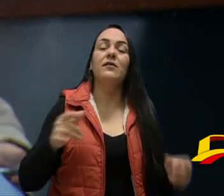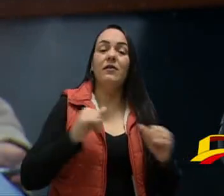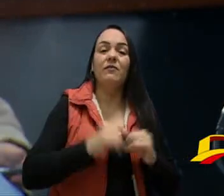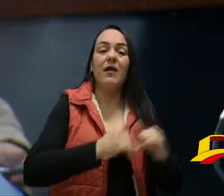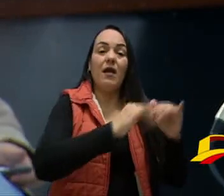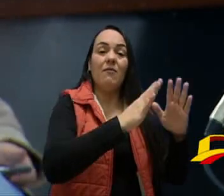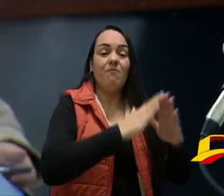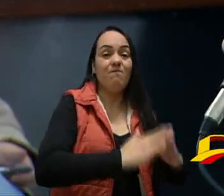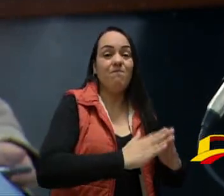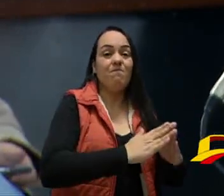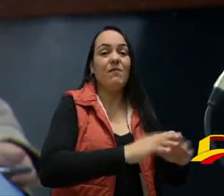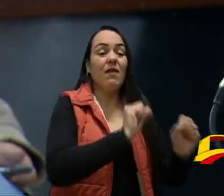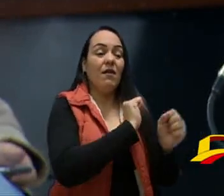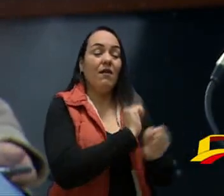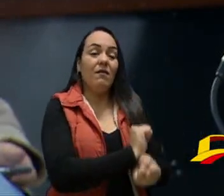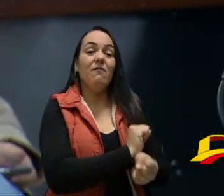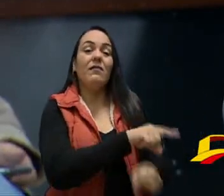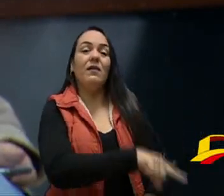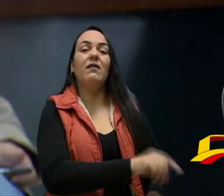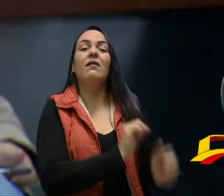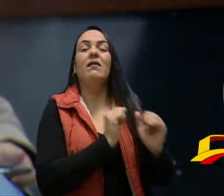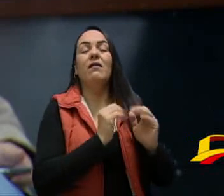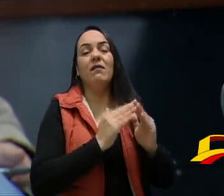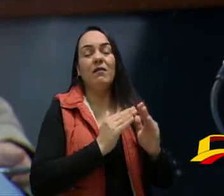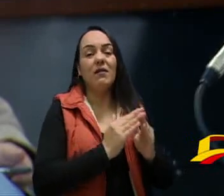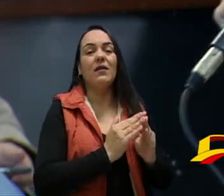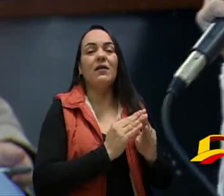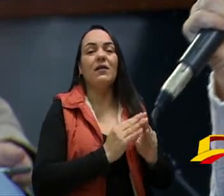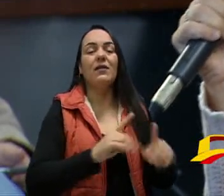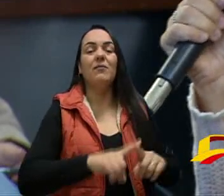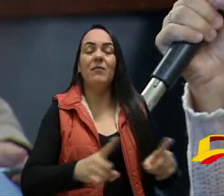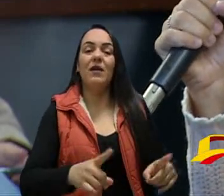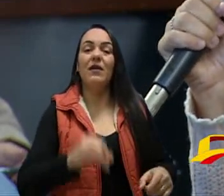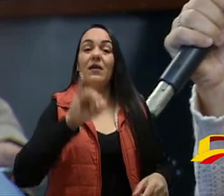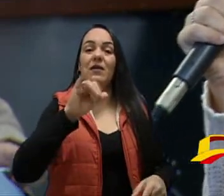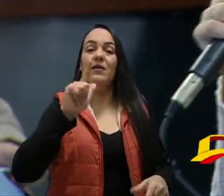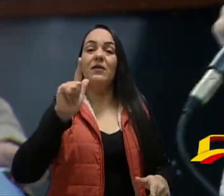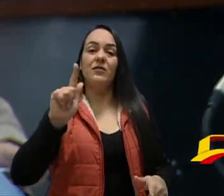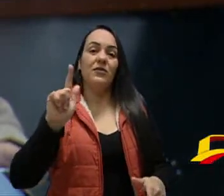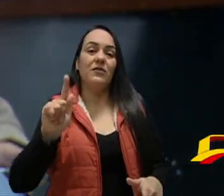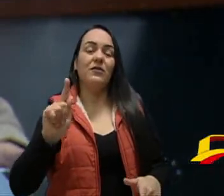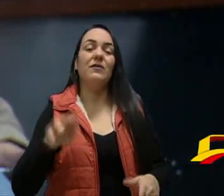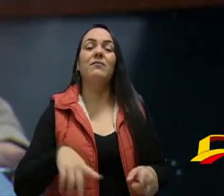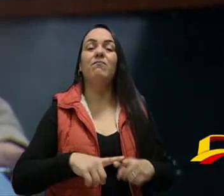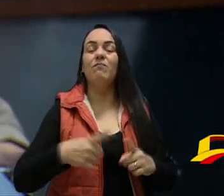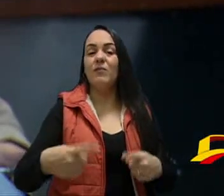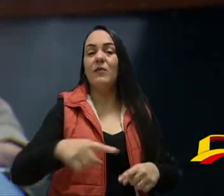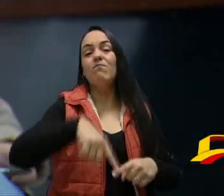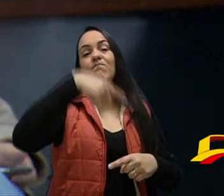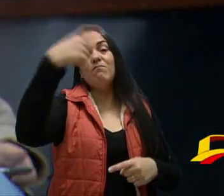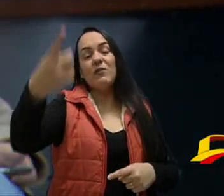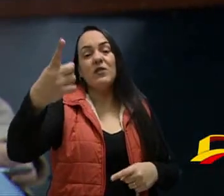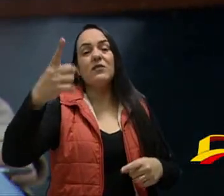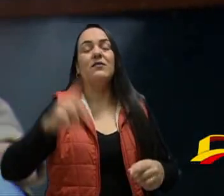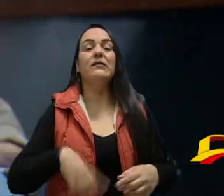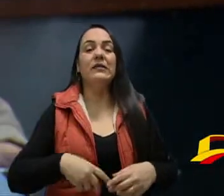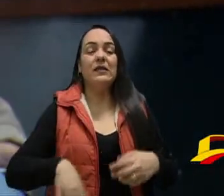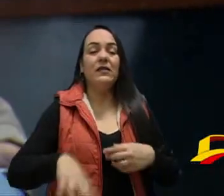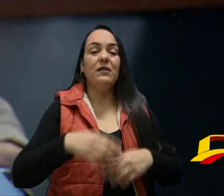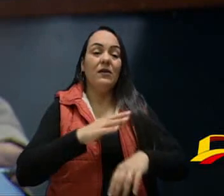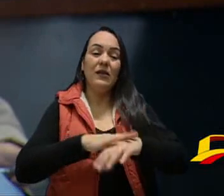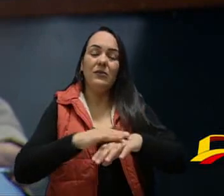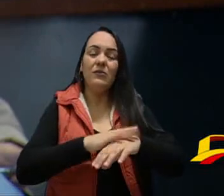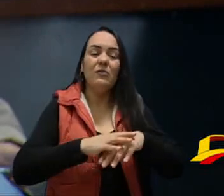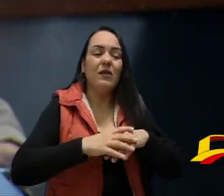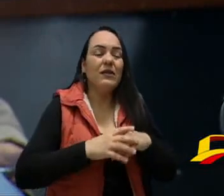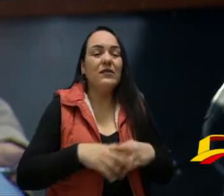ficam isolamento domiciliar ou tiveram alguns testes que deram que foi o e gg são pessoas que já passaram à fase aguda